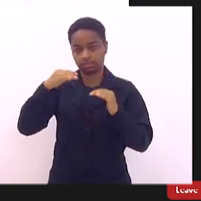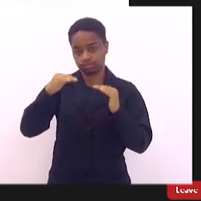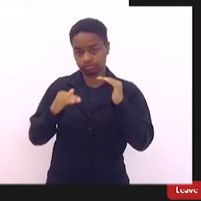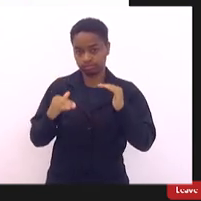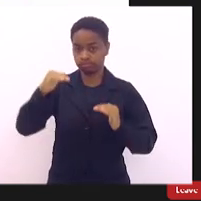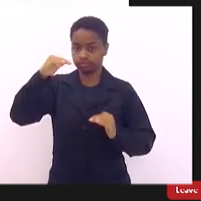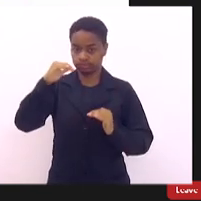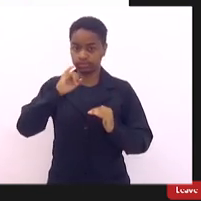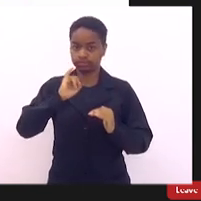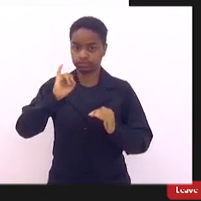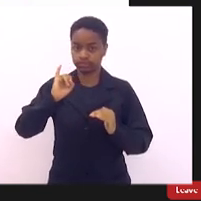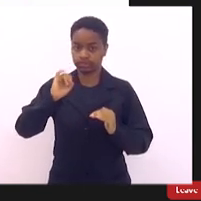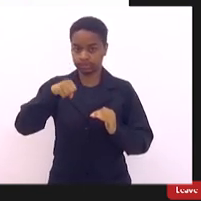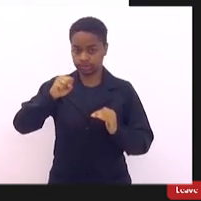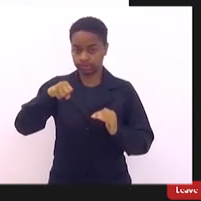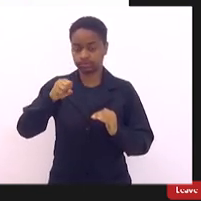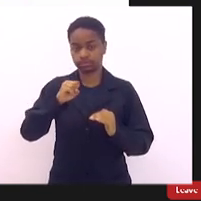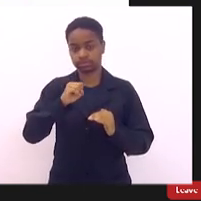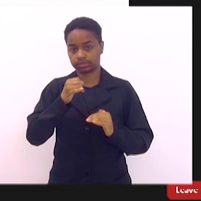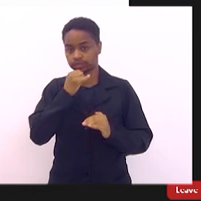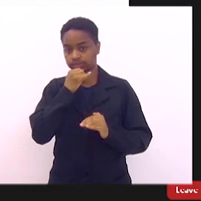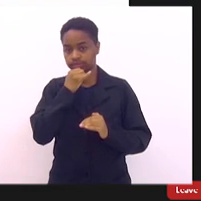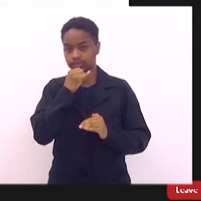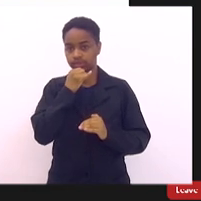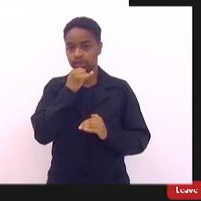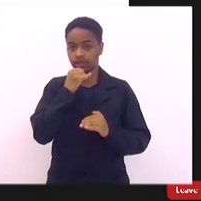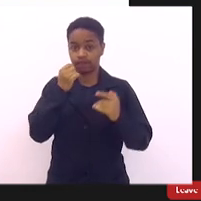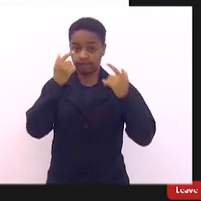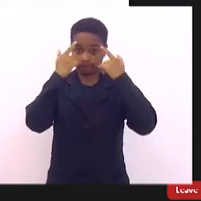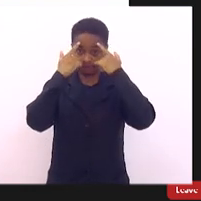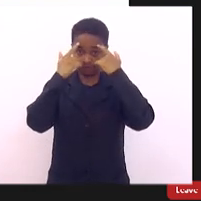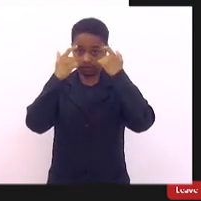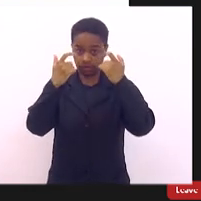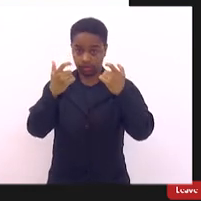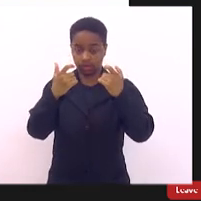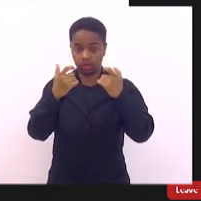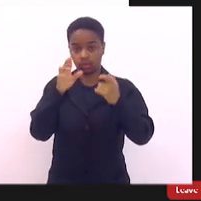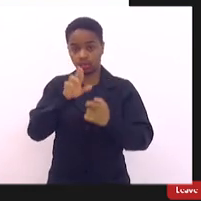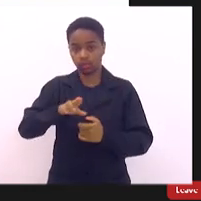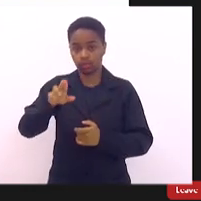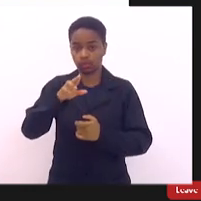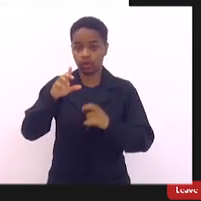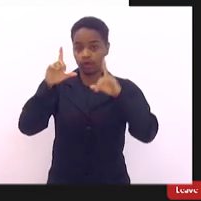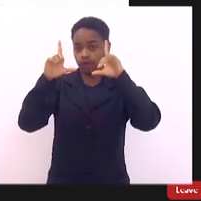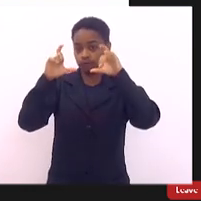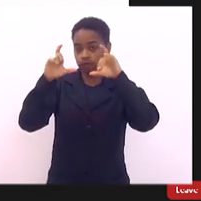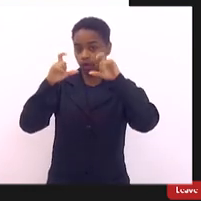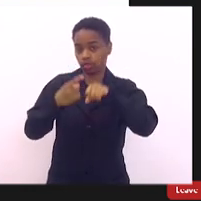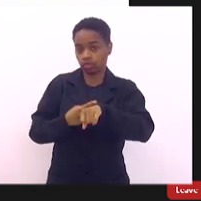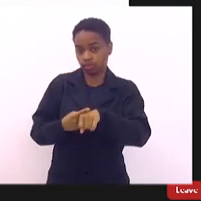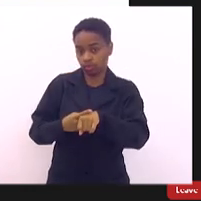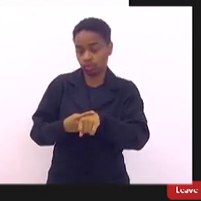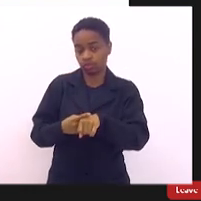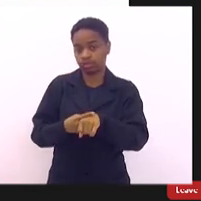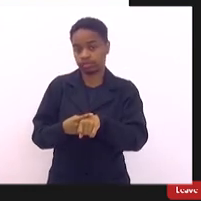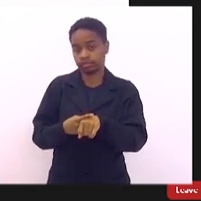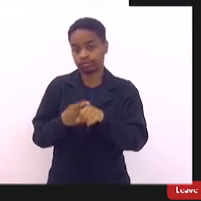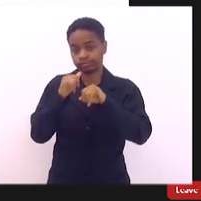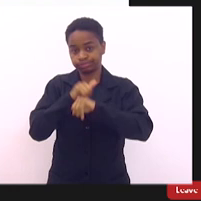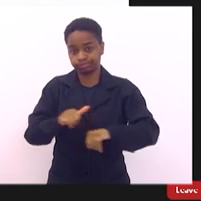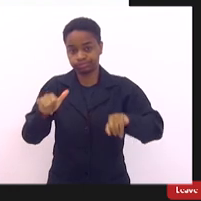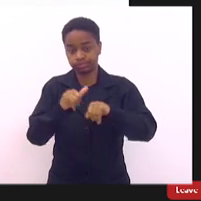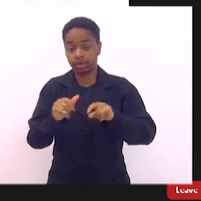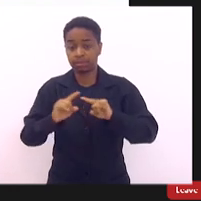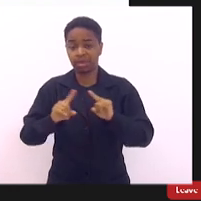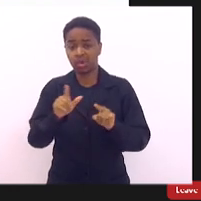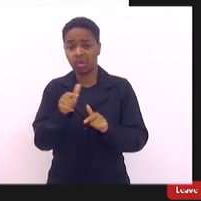falando de mulheres, é o caso, por exemplo, de violências com base em imagens íntimas, disseminação de imagens íntimas, mas tem outras que